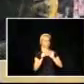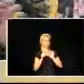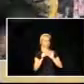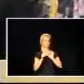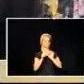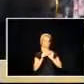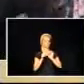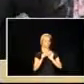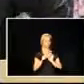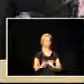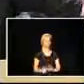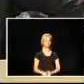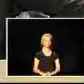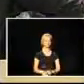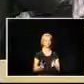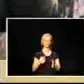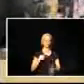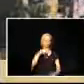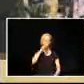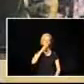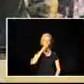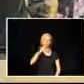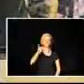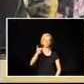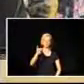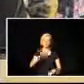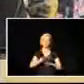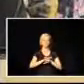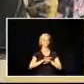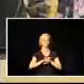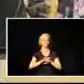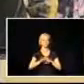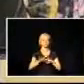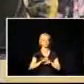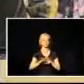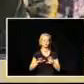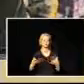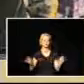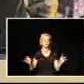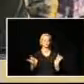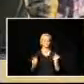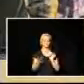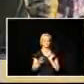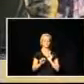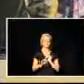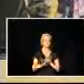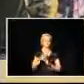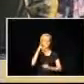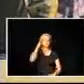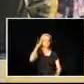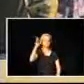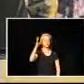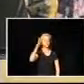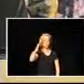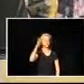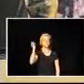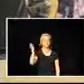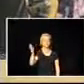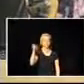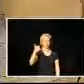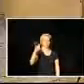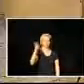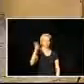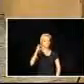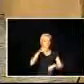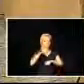discutidas, declaro encerrada a presente sessão. Lembrando que amanhã às 15 horas, sessão ordinária. Uma boa noite a todos.